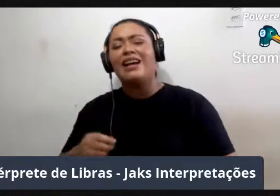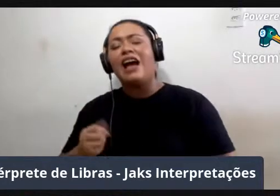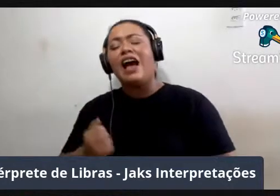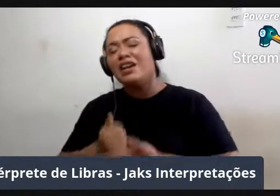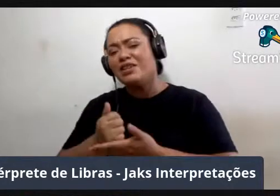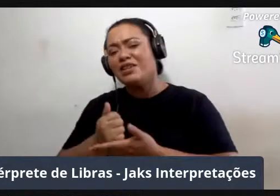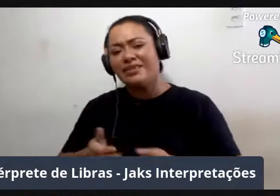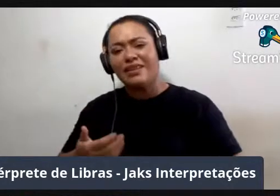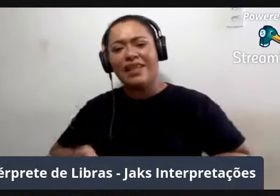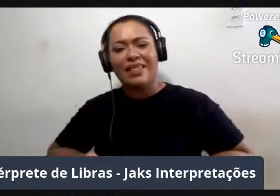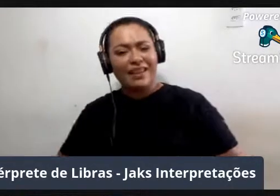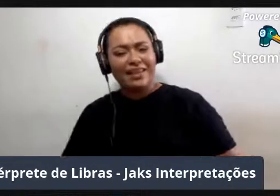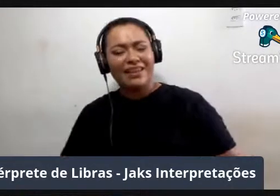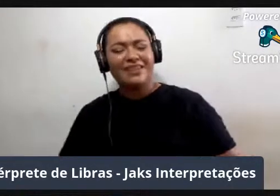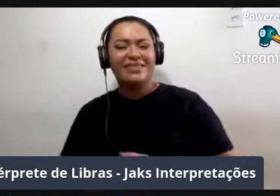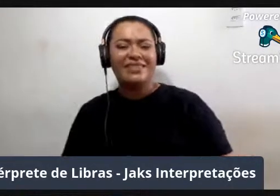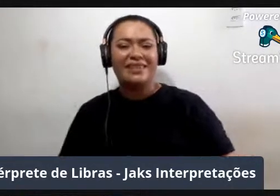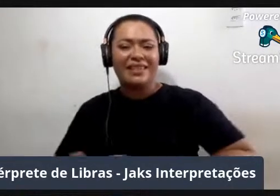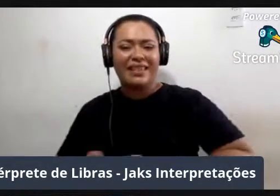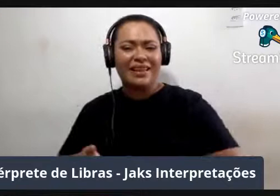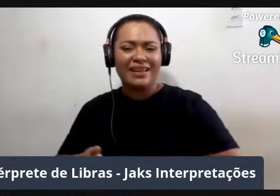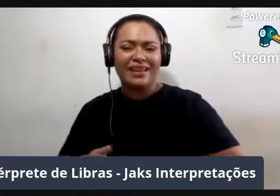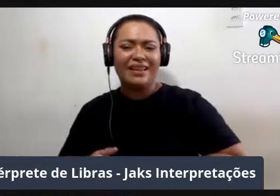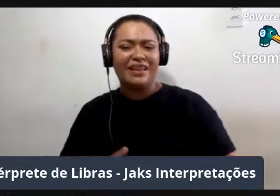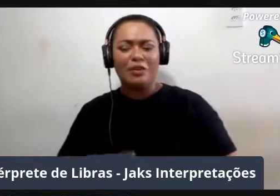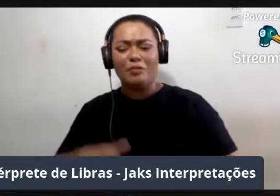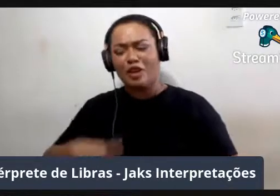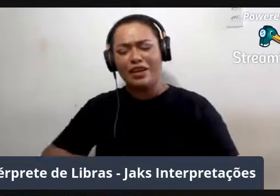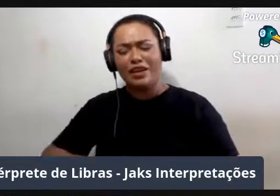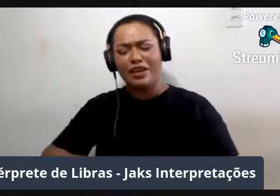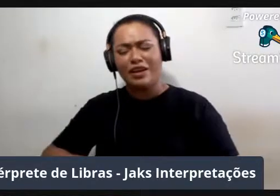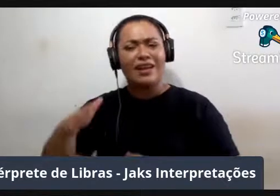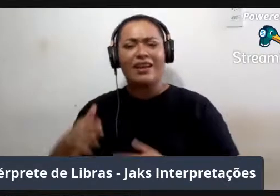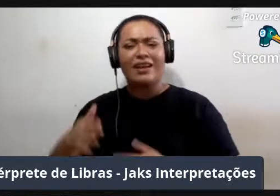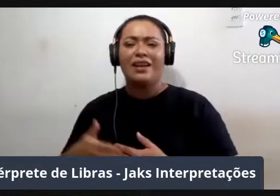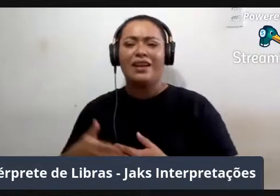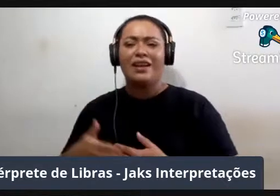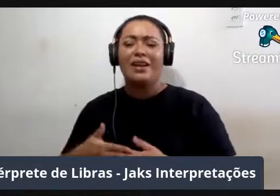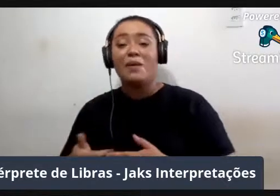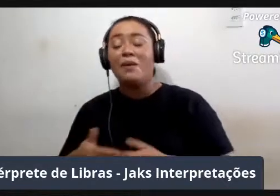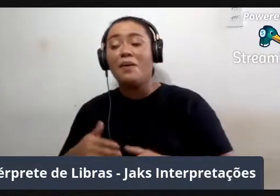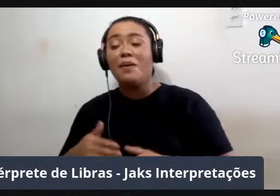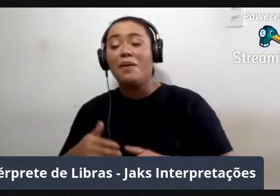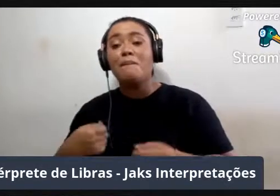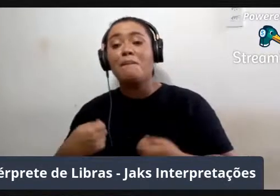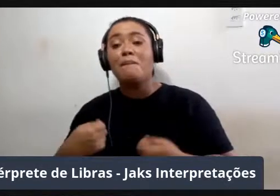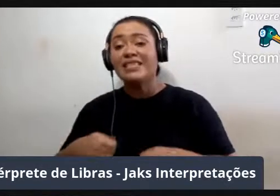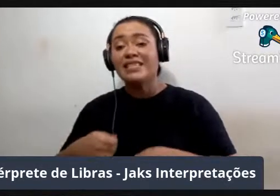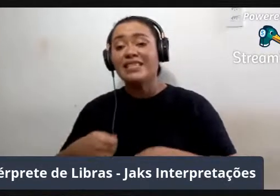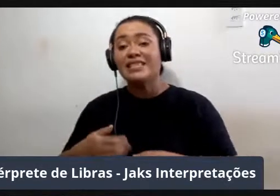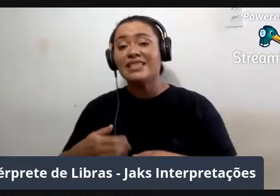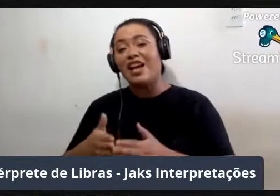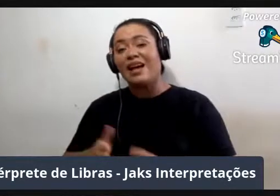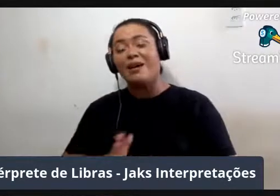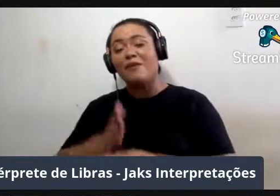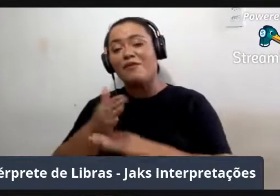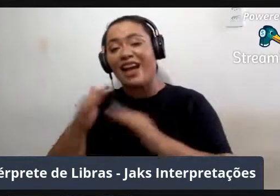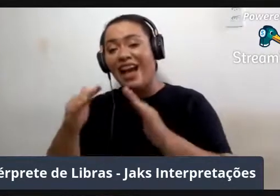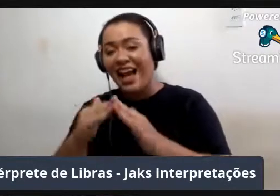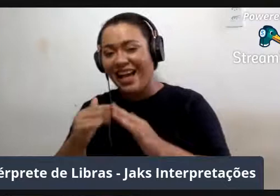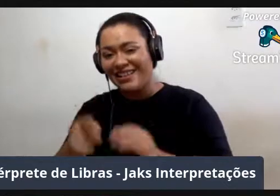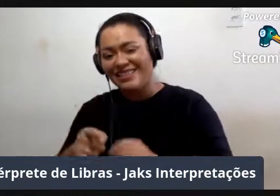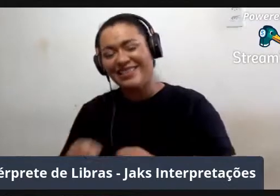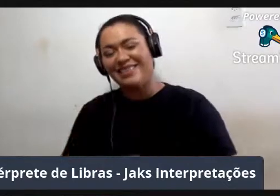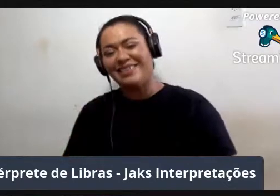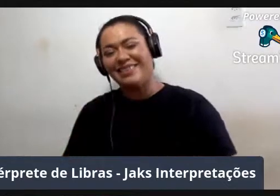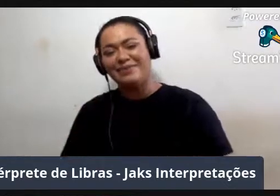gente grande, de gente pequena. Todo mundo que precisa de alguma coisa vai na sua casa bater na sua porta, né? Que eu, quando eu estou aí, o tempo